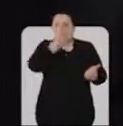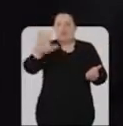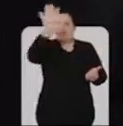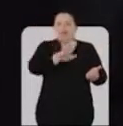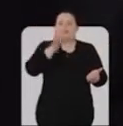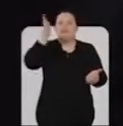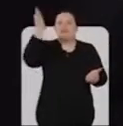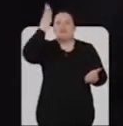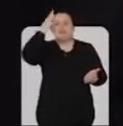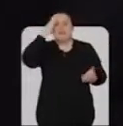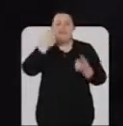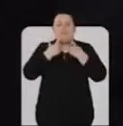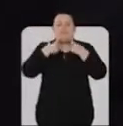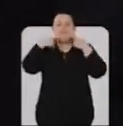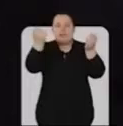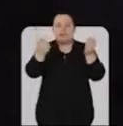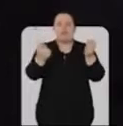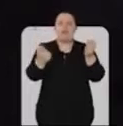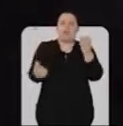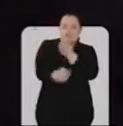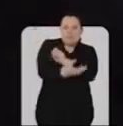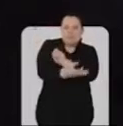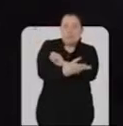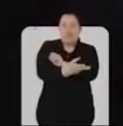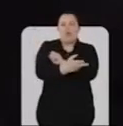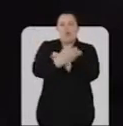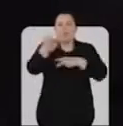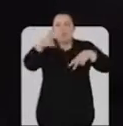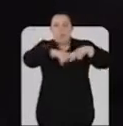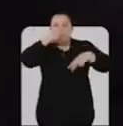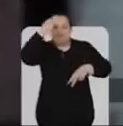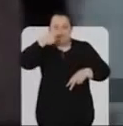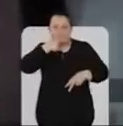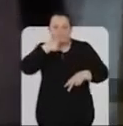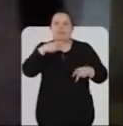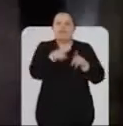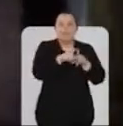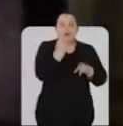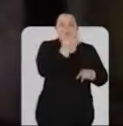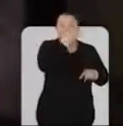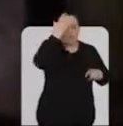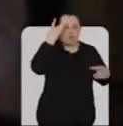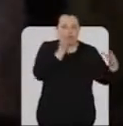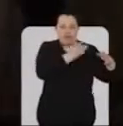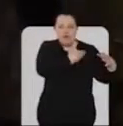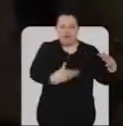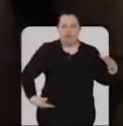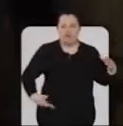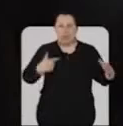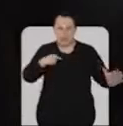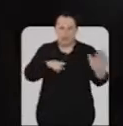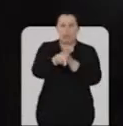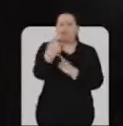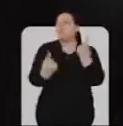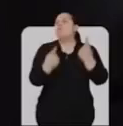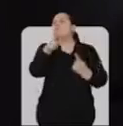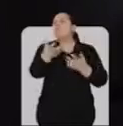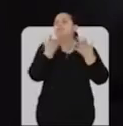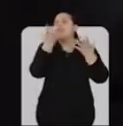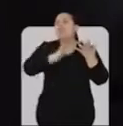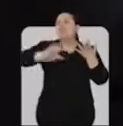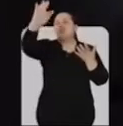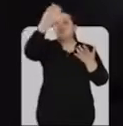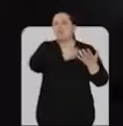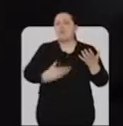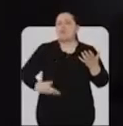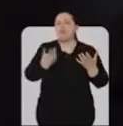e prisões por corrupção levaram para a cadeia o próprio Richa e muita gente do seu governo. Quem você prefere para